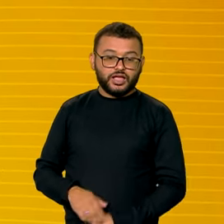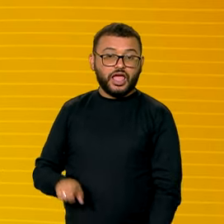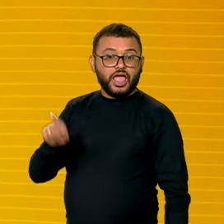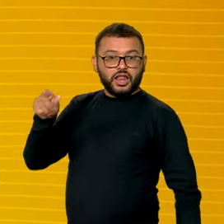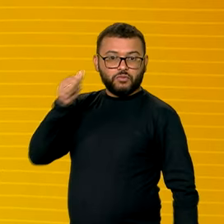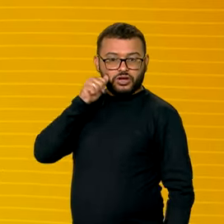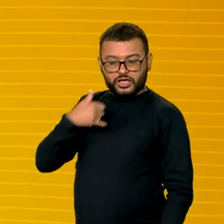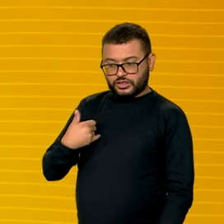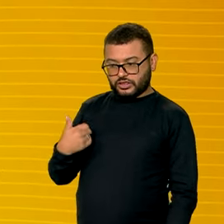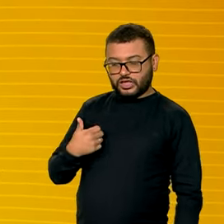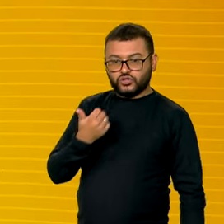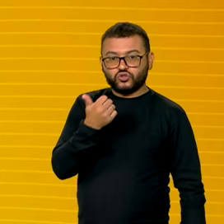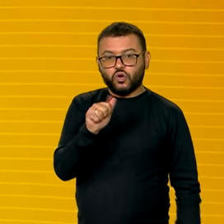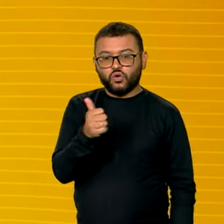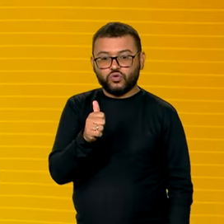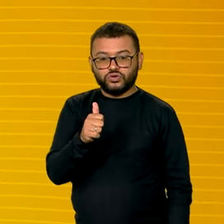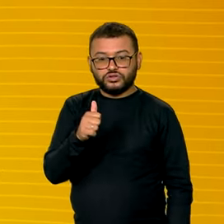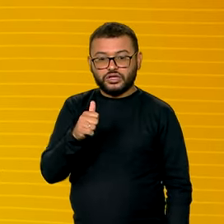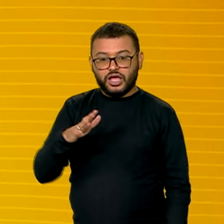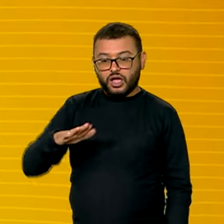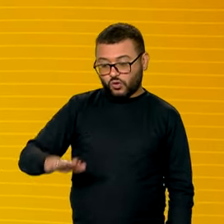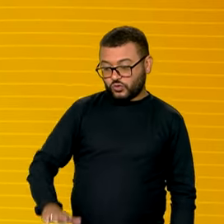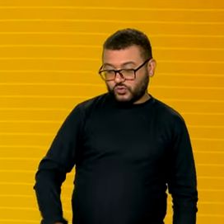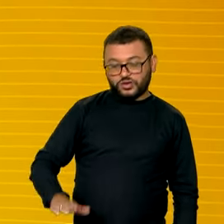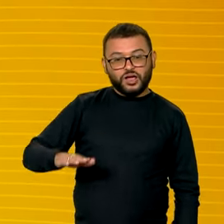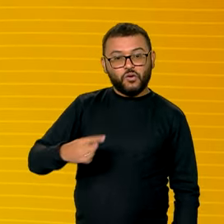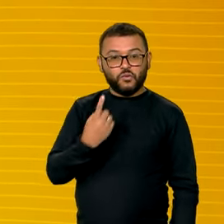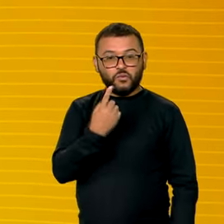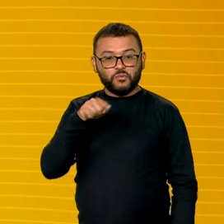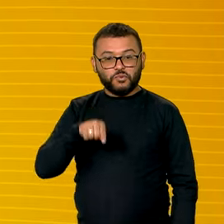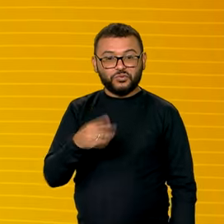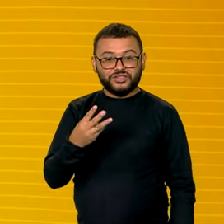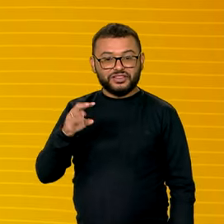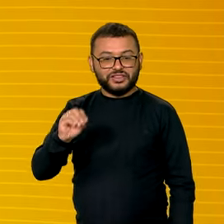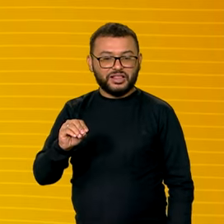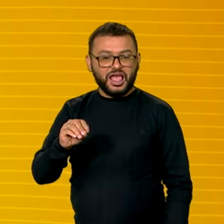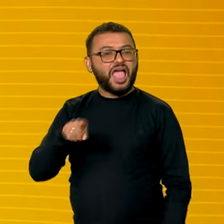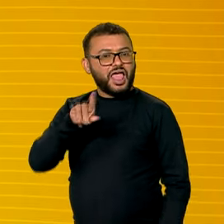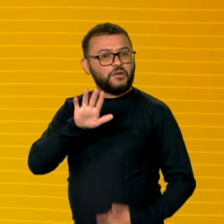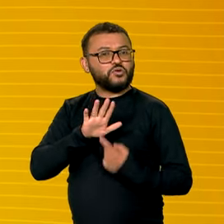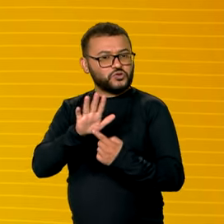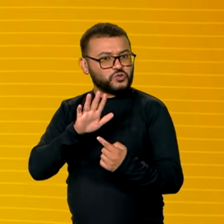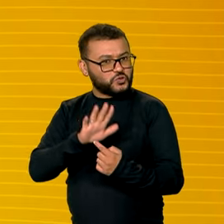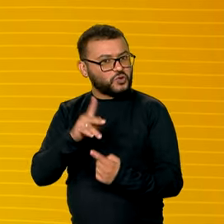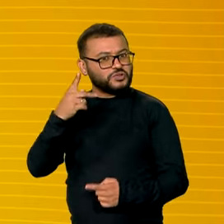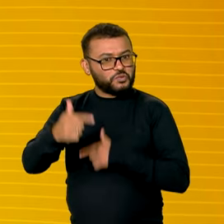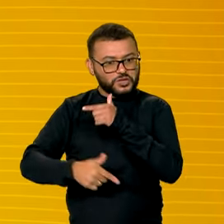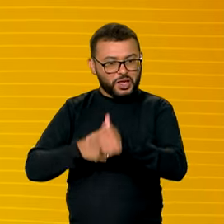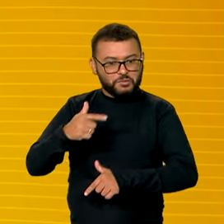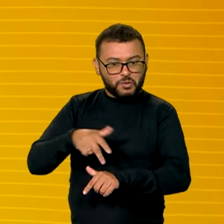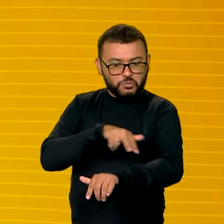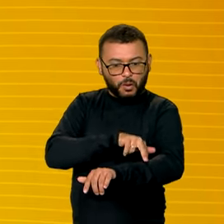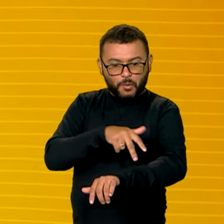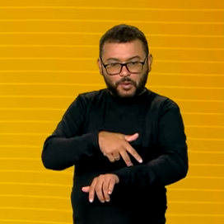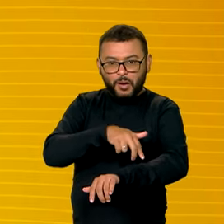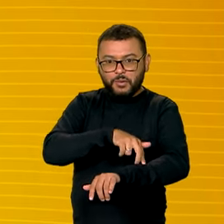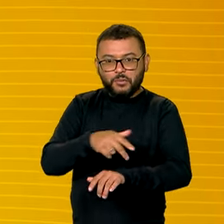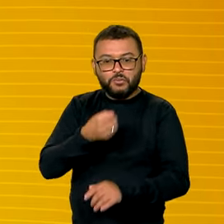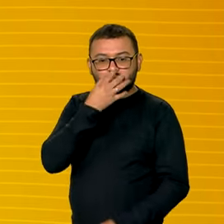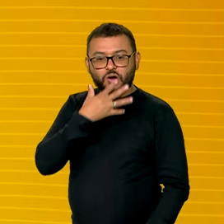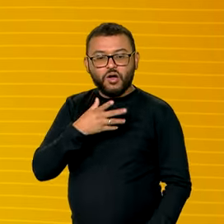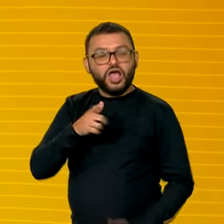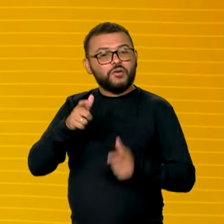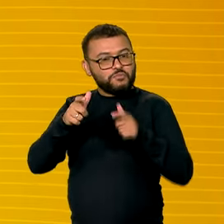Ela só tem 11 anos e 1,30 m de altura, mas já mostrou que tem talento na ginástica e é medalha